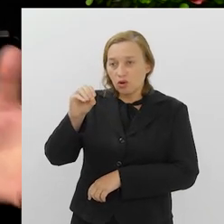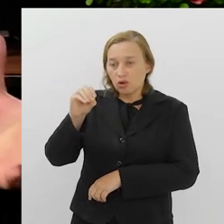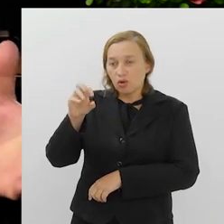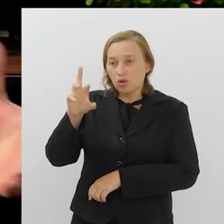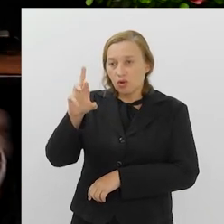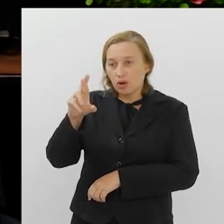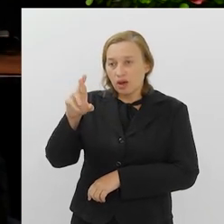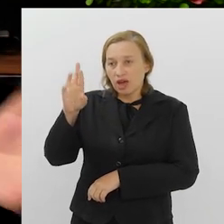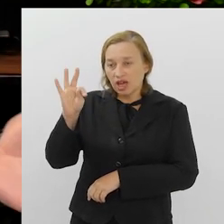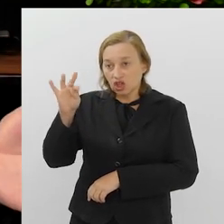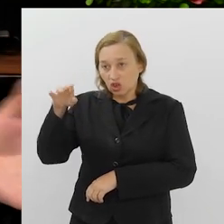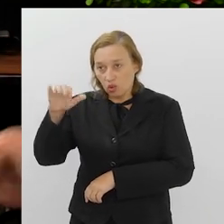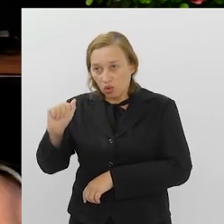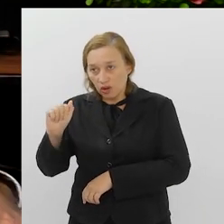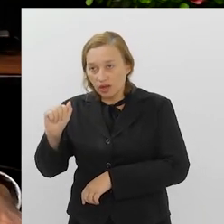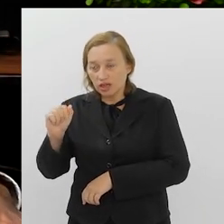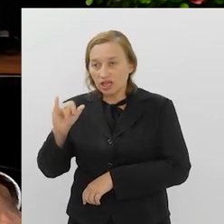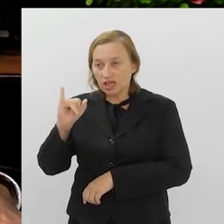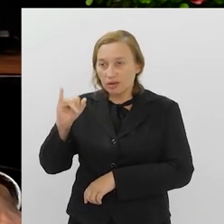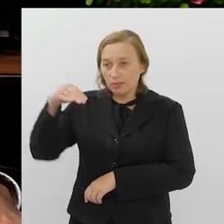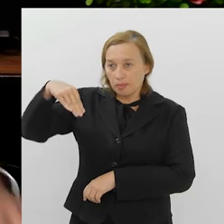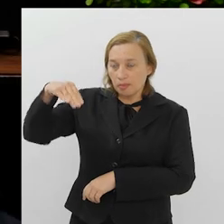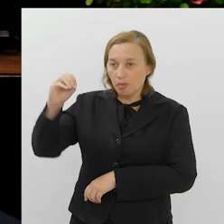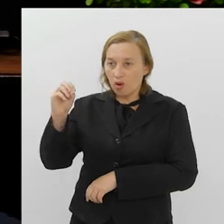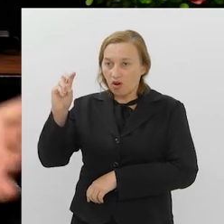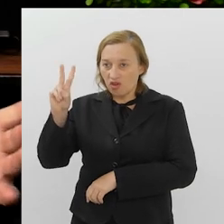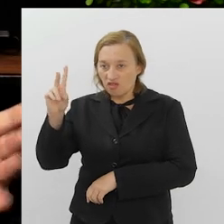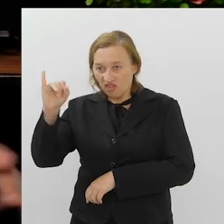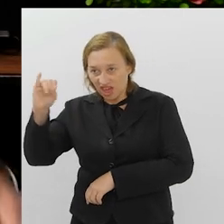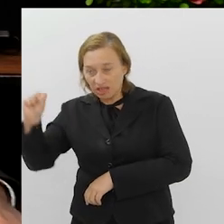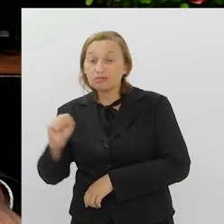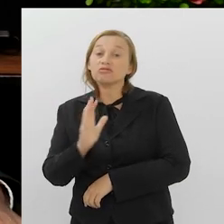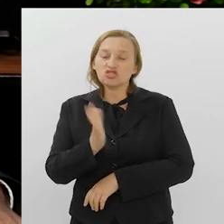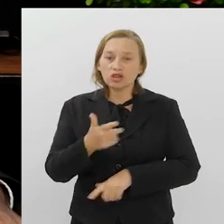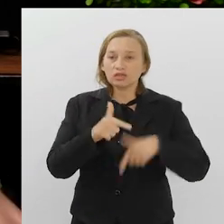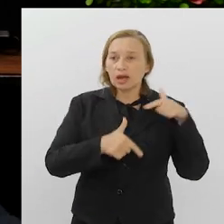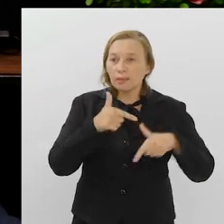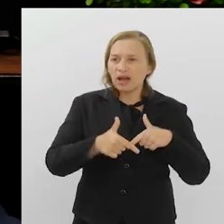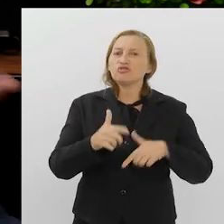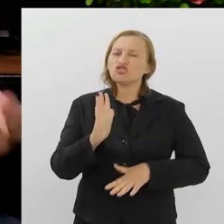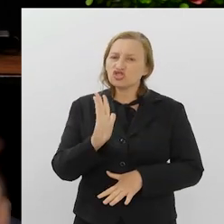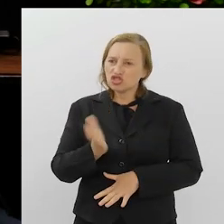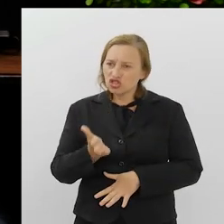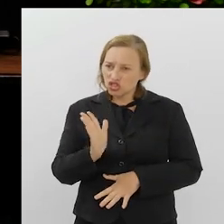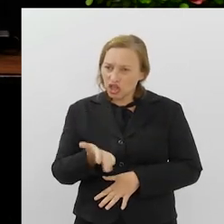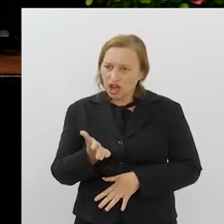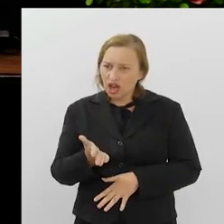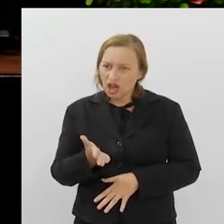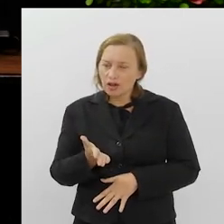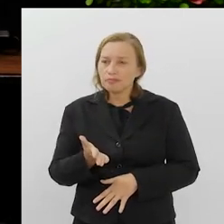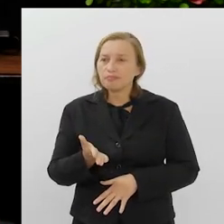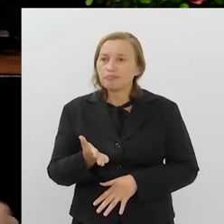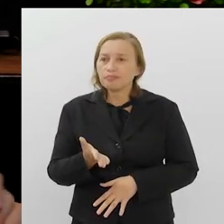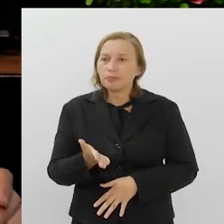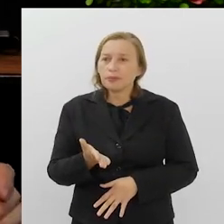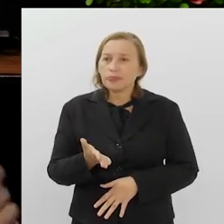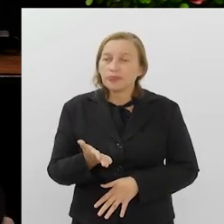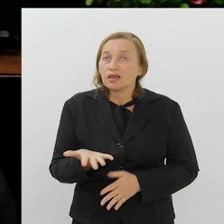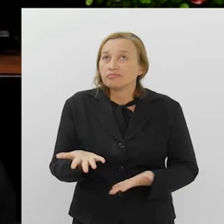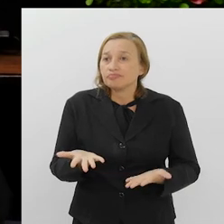imóveis né uma imobiliária trabalho e já servi na